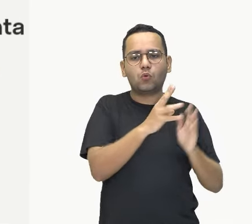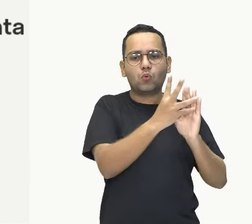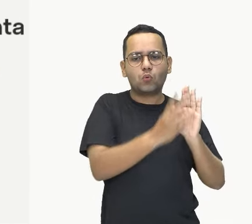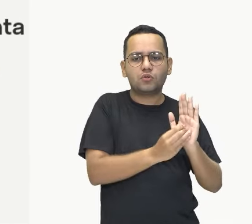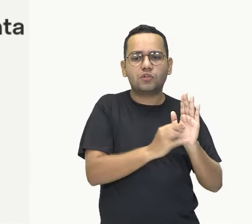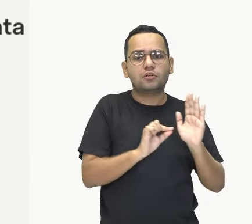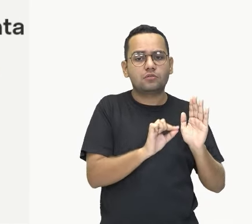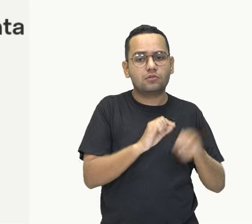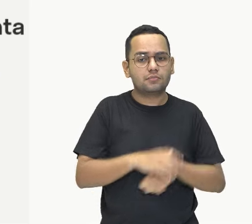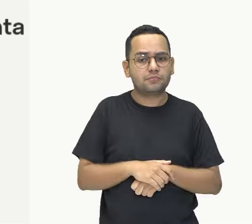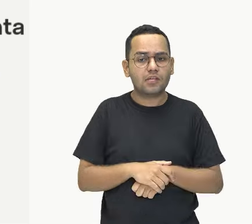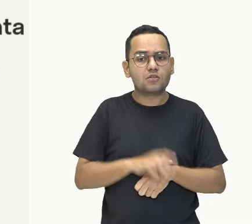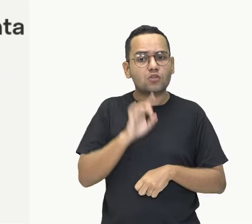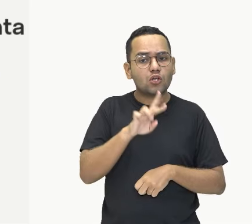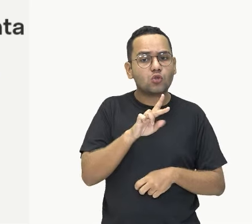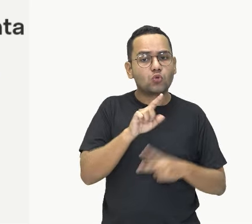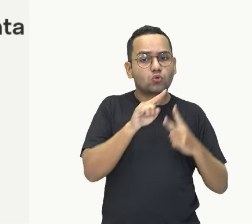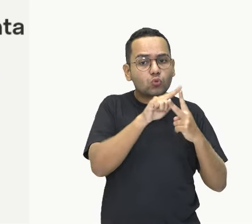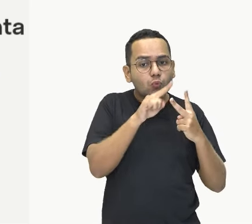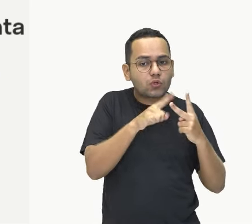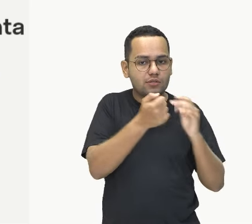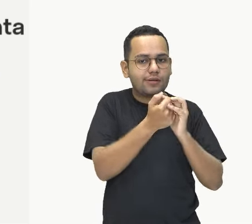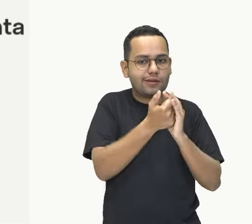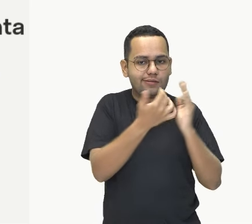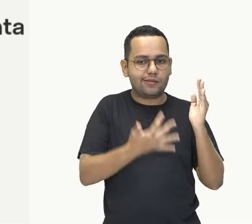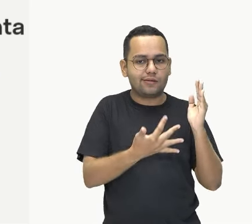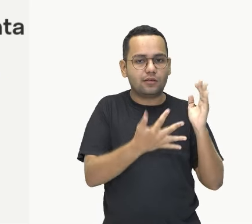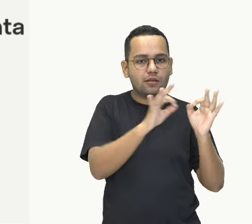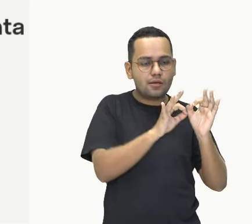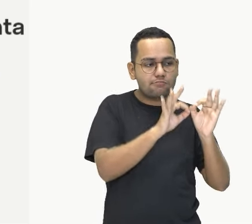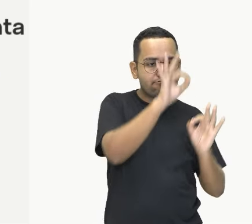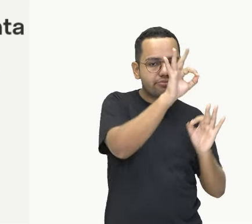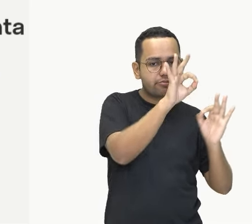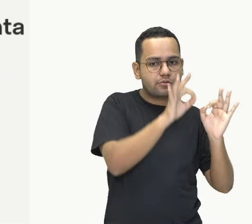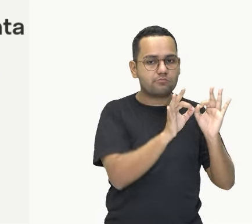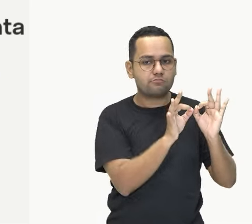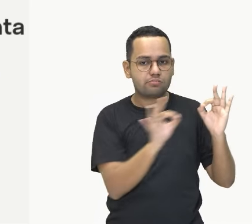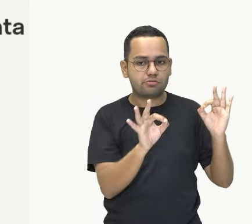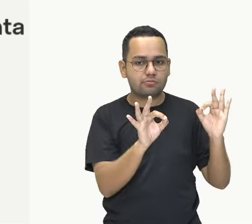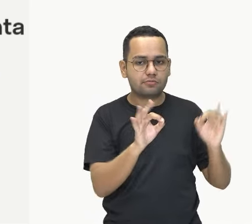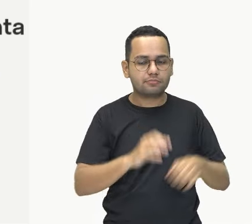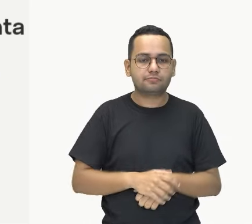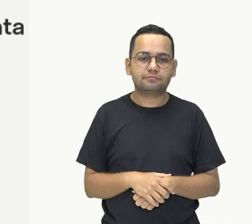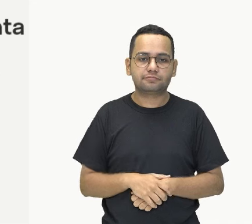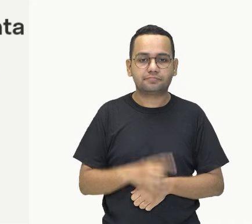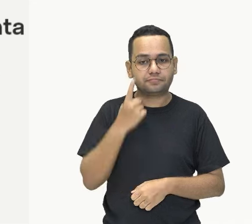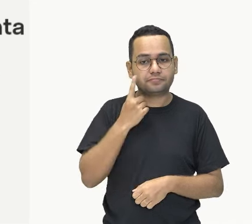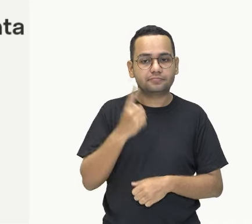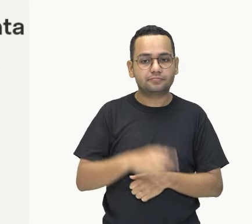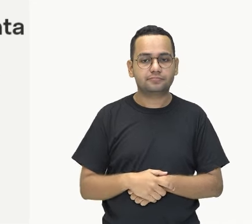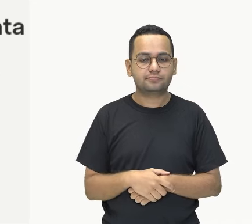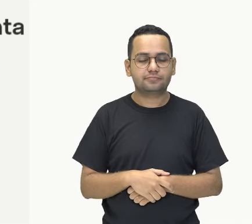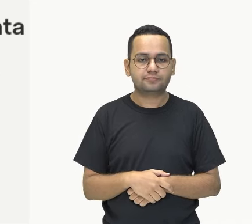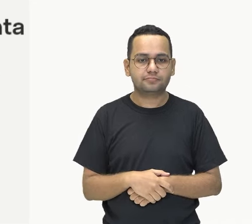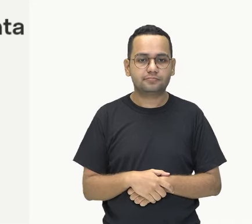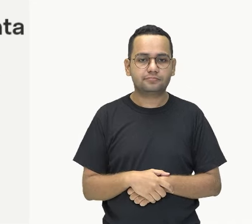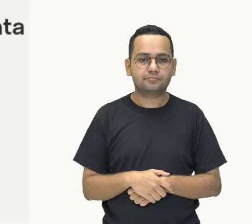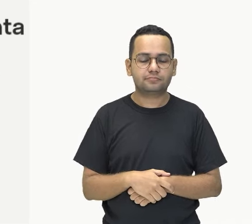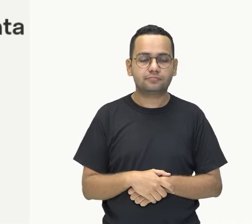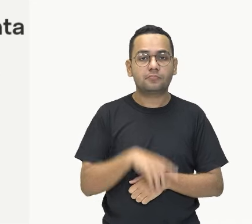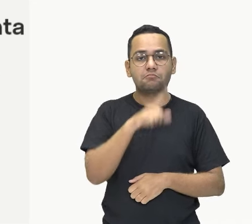apenas duas dimensões, tá? A gente está verificando aqui a área de uma figura plana. O que é uma